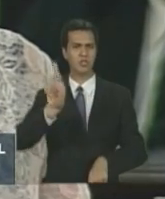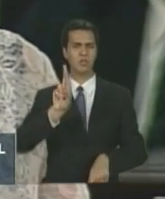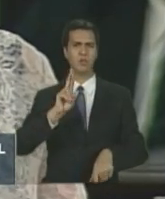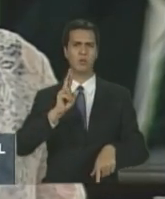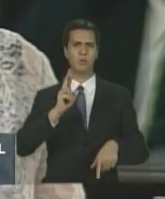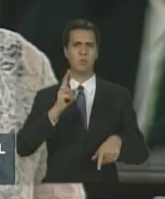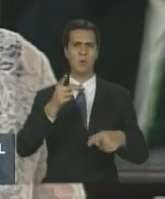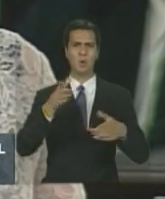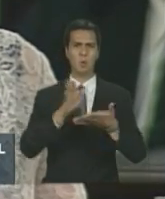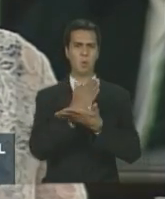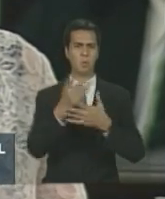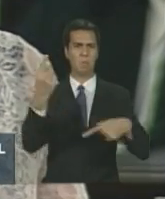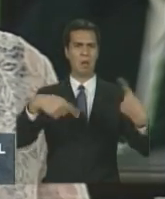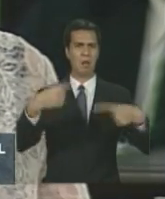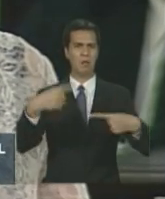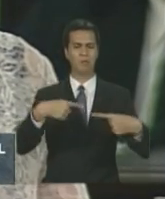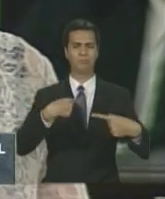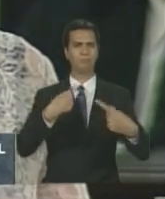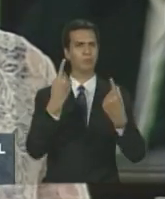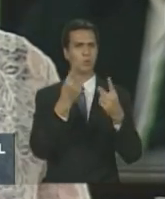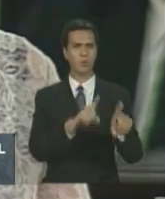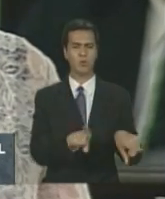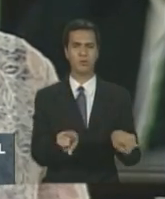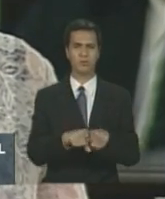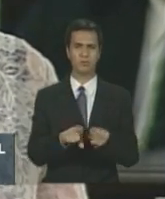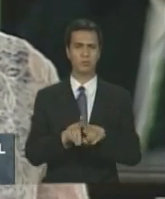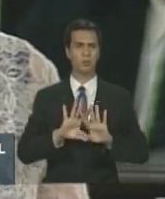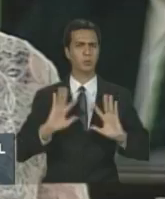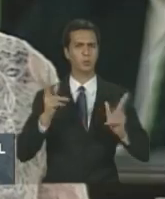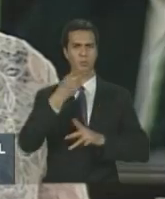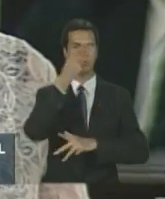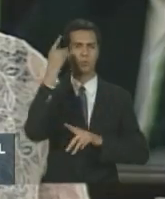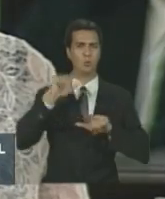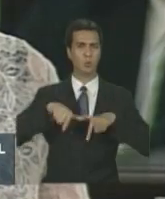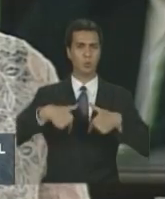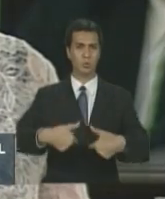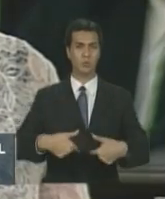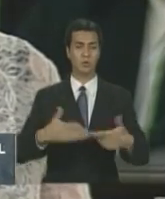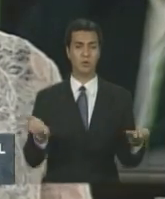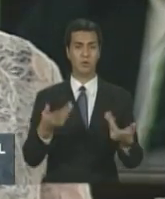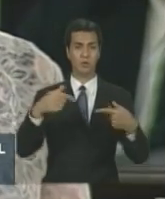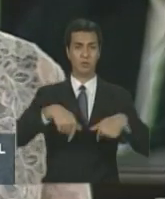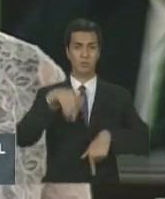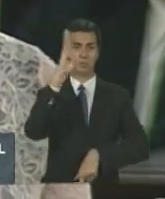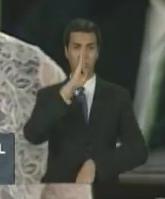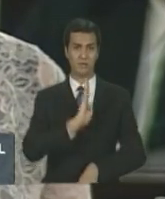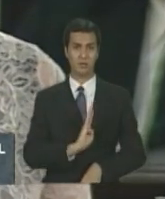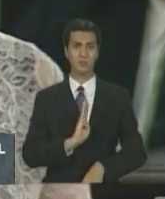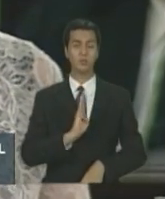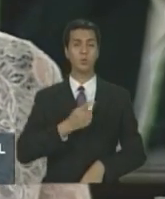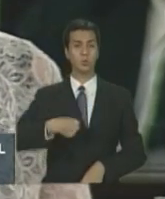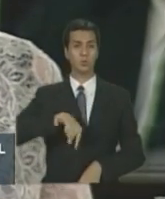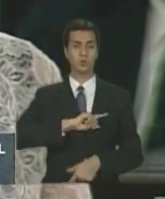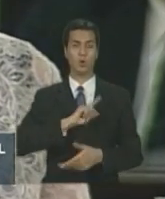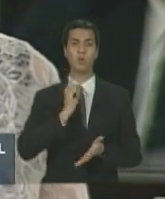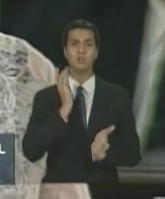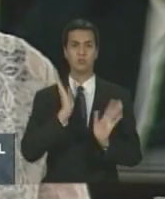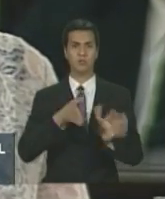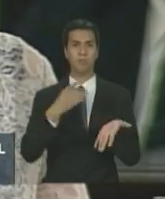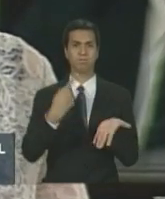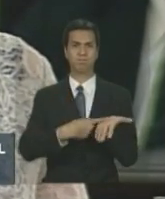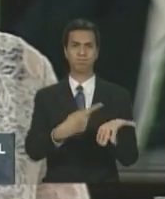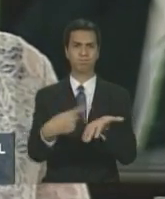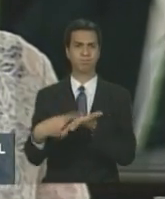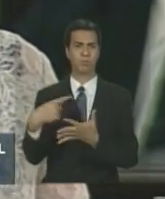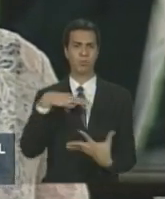O Brasil é fiador e signatário de todos os tratados internacionais de combate ao racismo e à